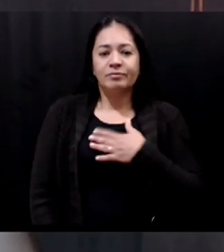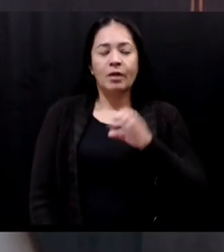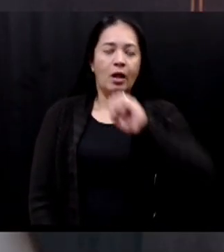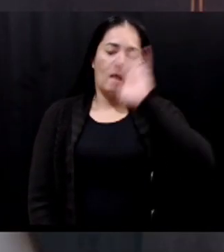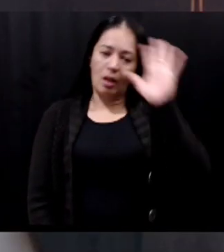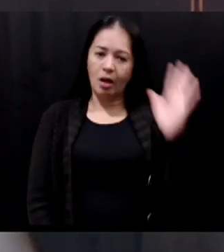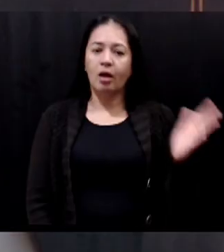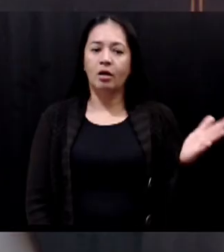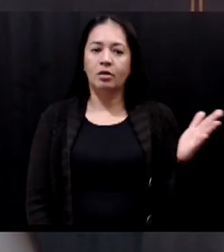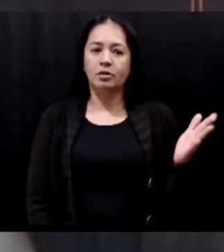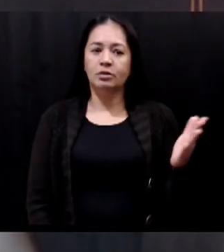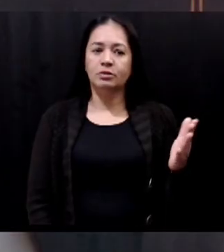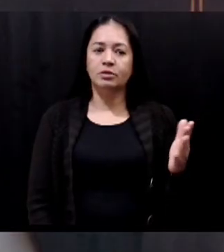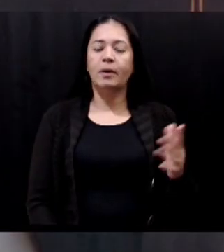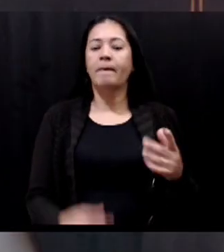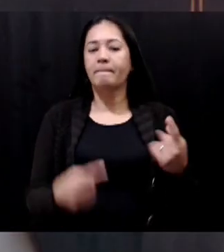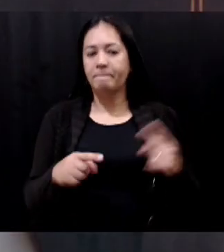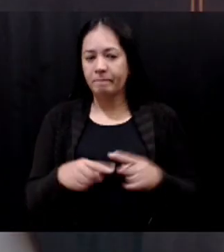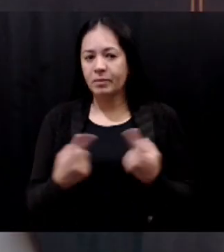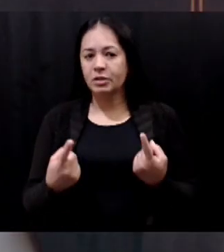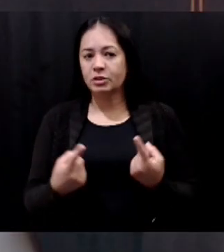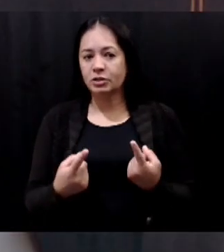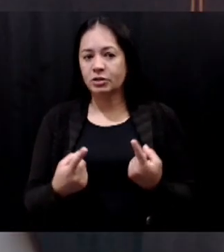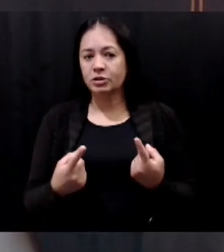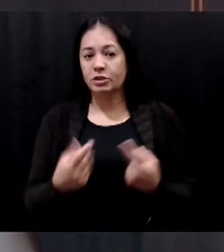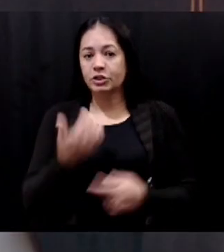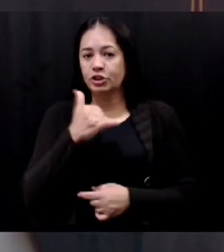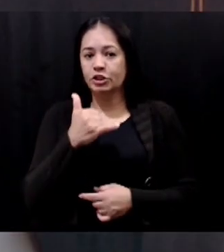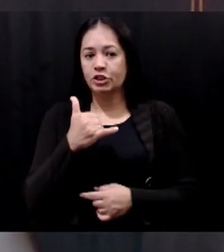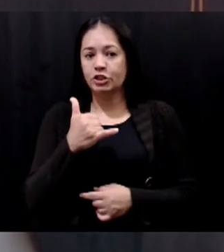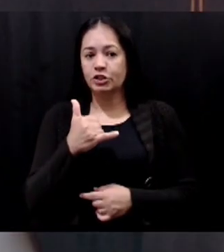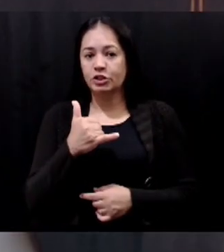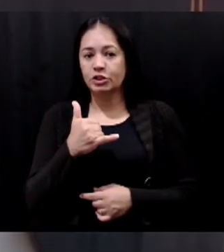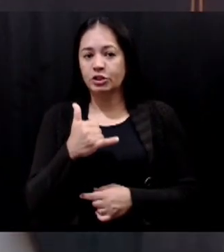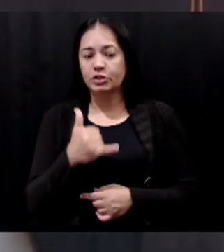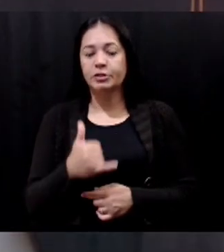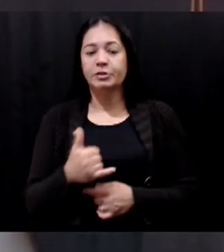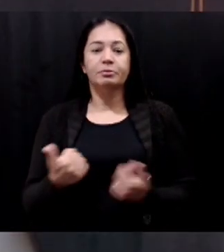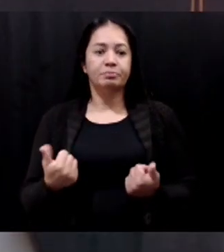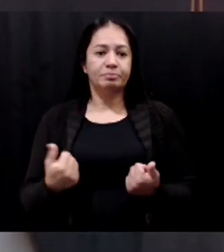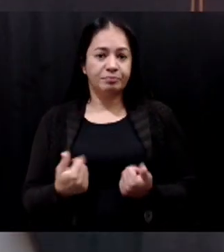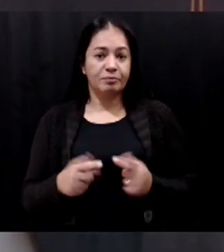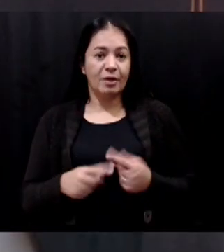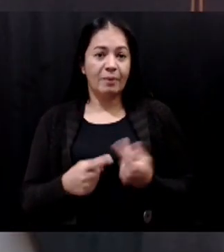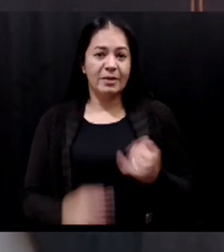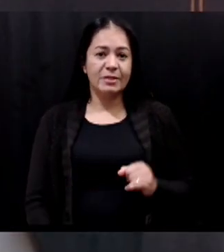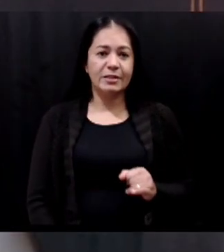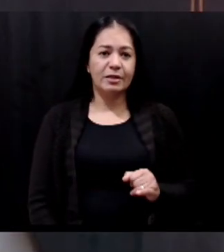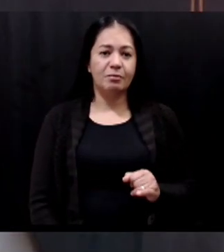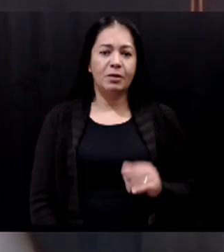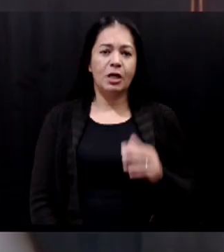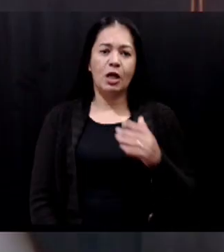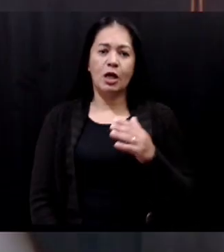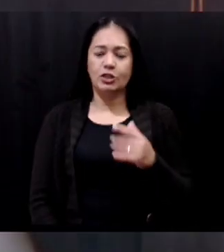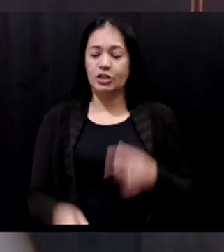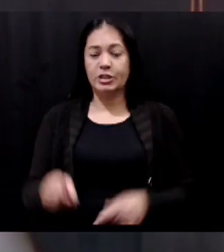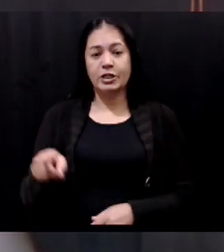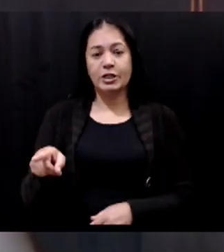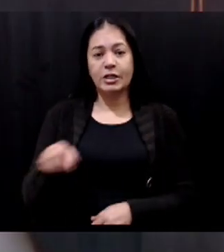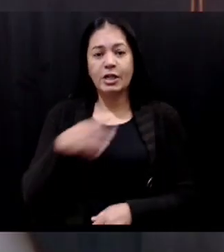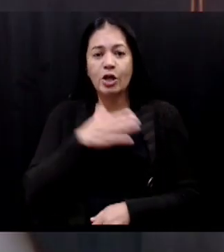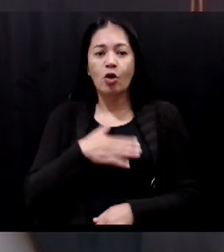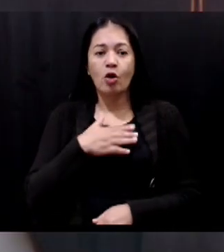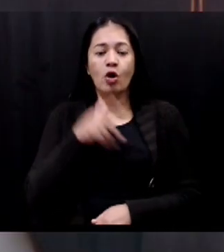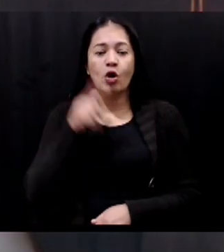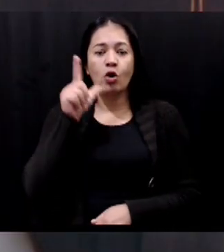déficit energético negativo ao final do dia. Mas se for uma dieta que o paciente goste, que ele consiga introduzir esses hábitos